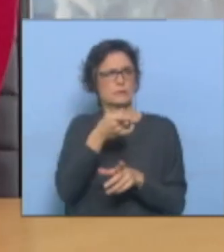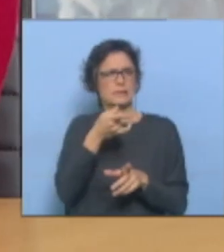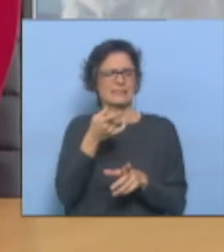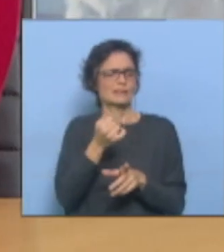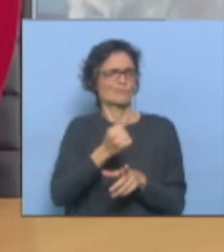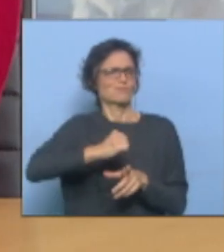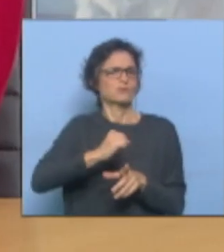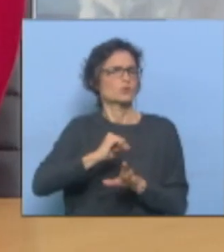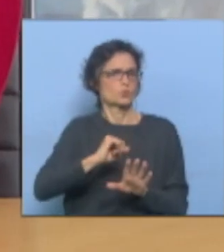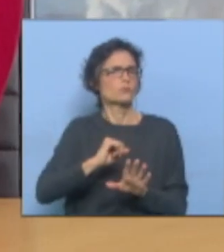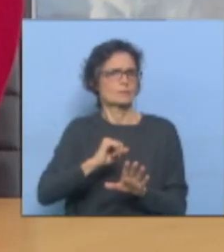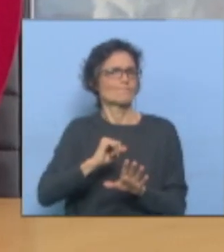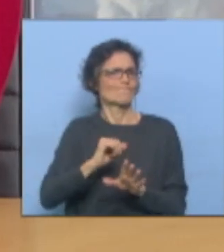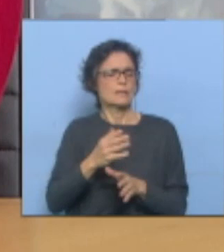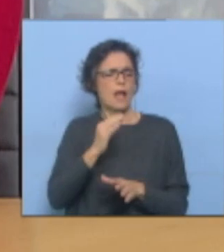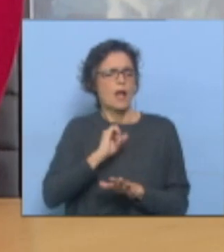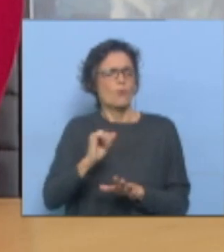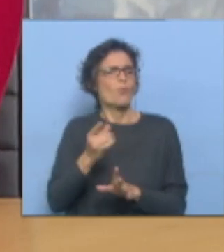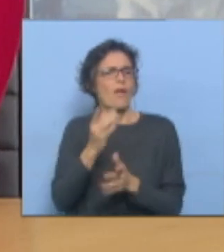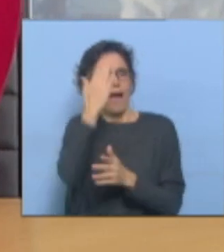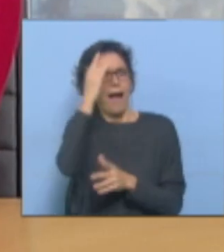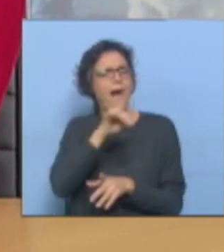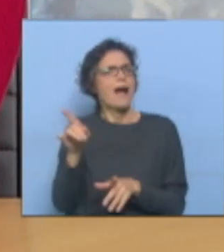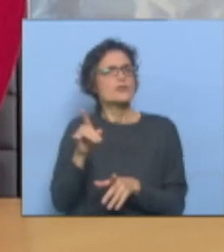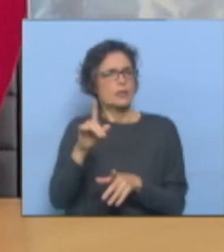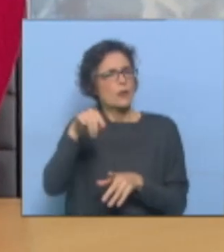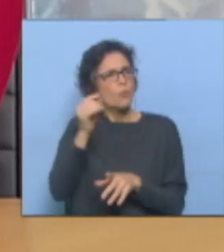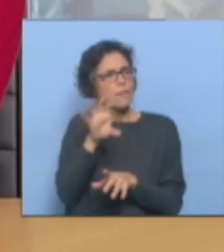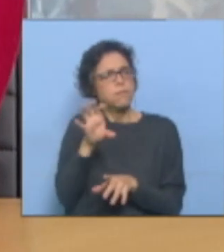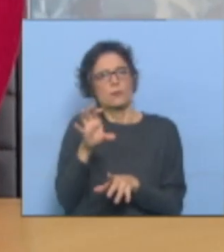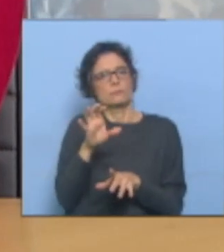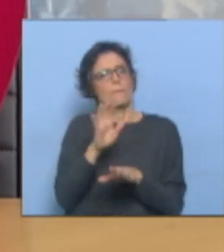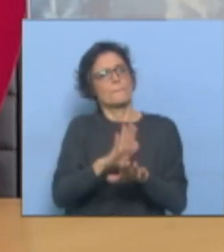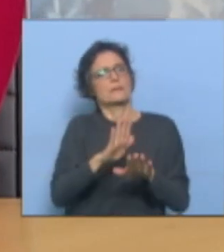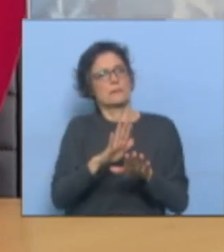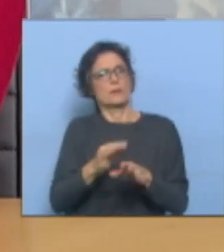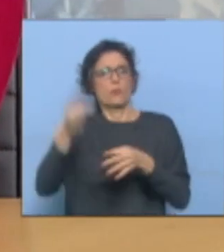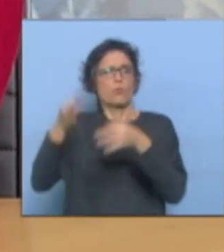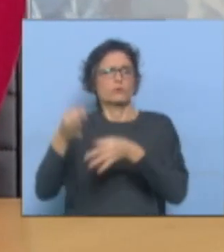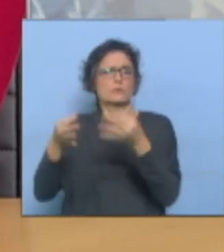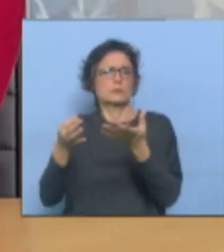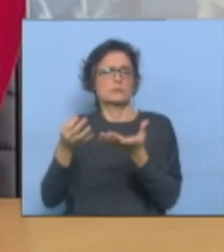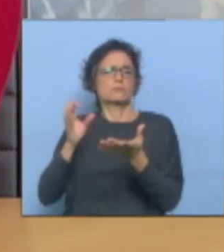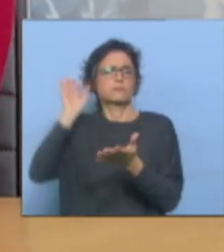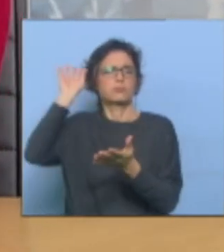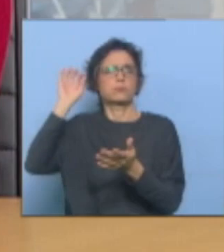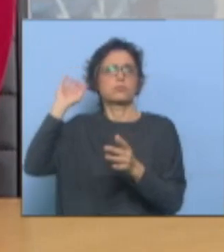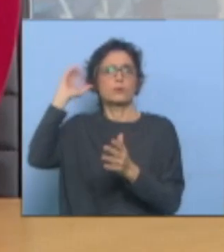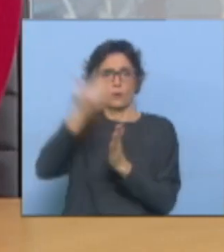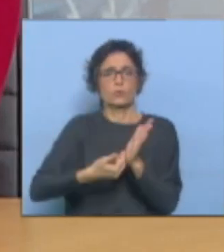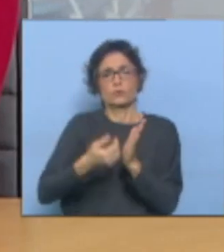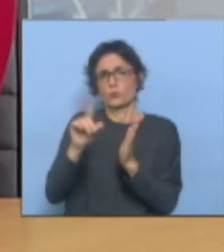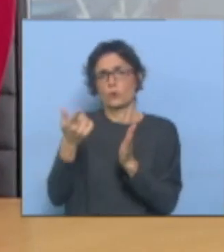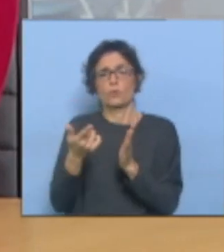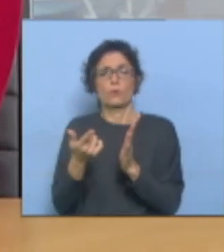Que acha que se deve... que há outros meios para travar, Tribunal Constitucional, veto presidencial e depois na Assembleia da